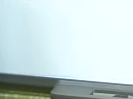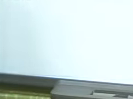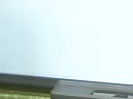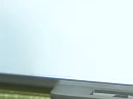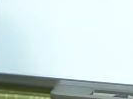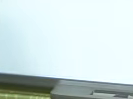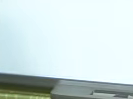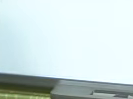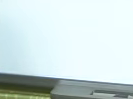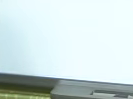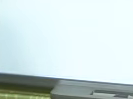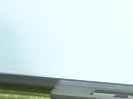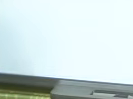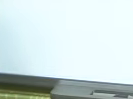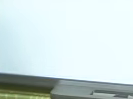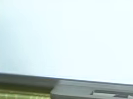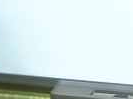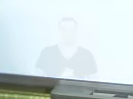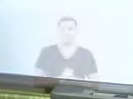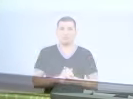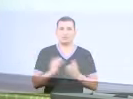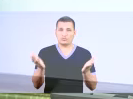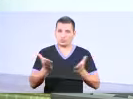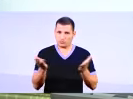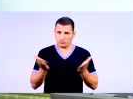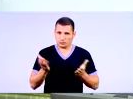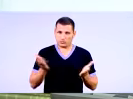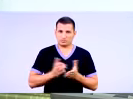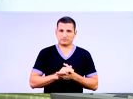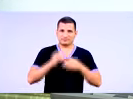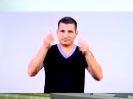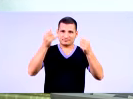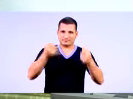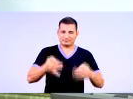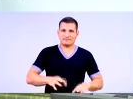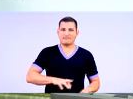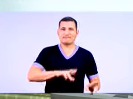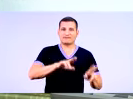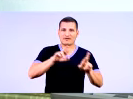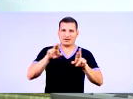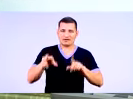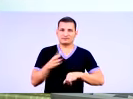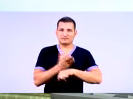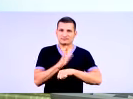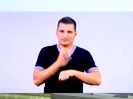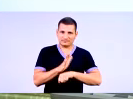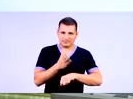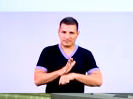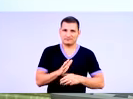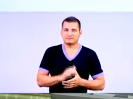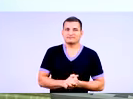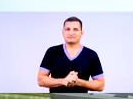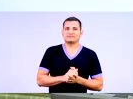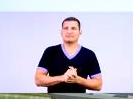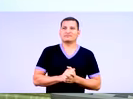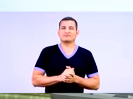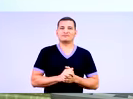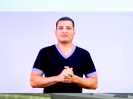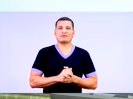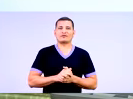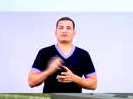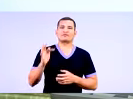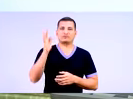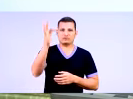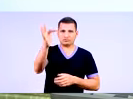bem-vindos e queremos hoje trabalhar com vocês várias atividades, entre elas o futuro. Nós vamos estar